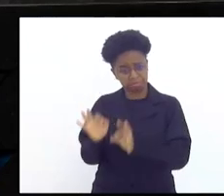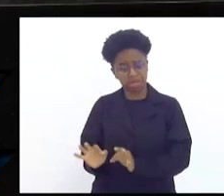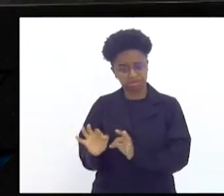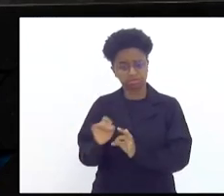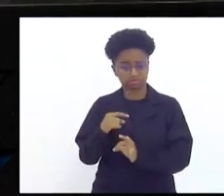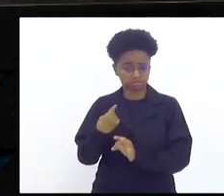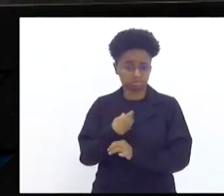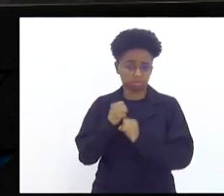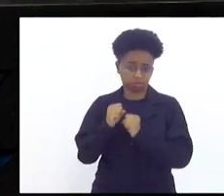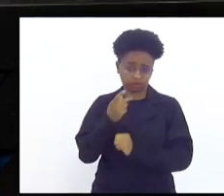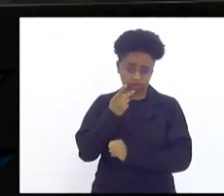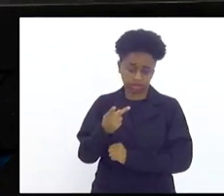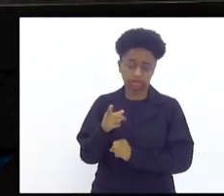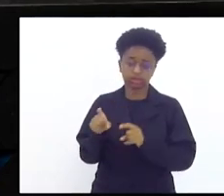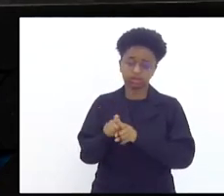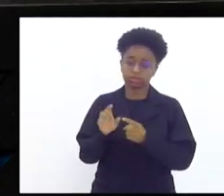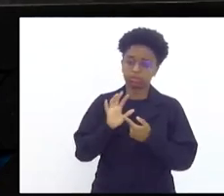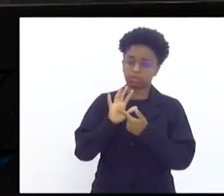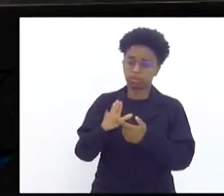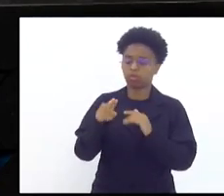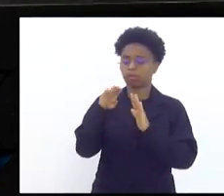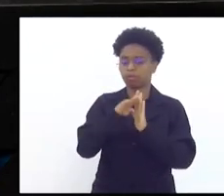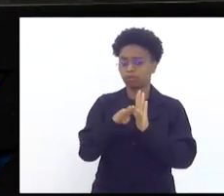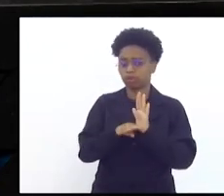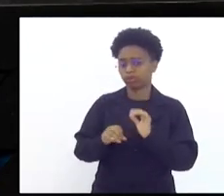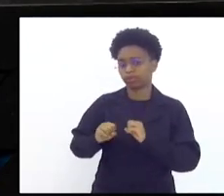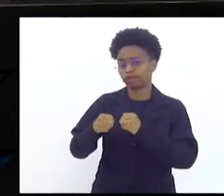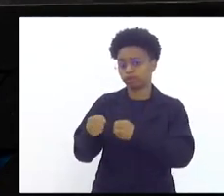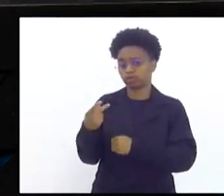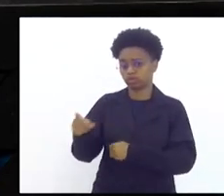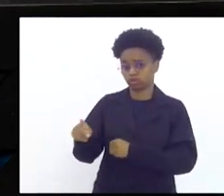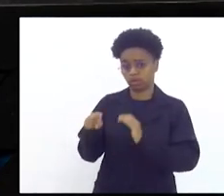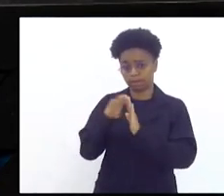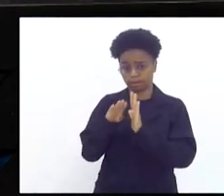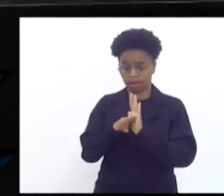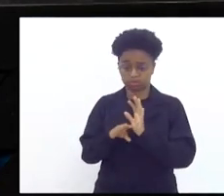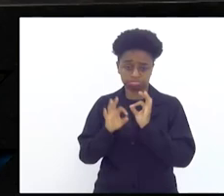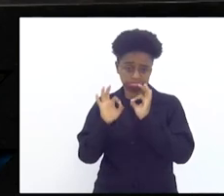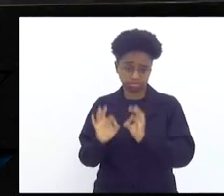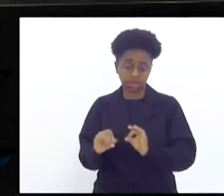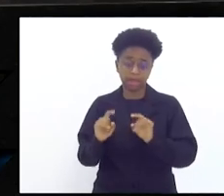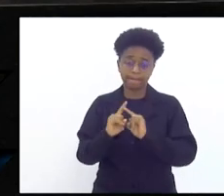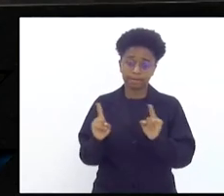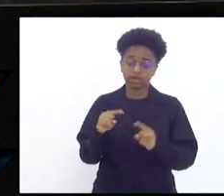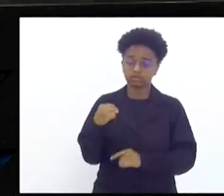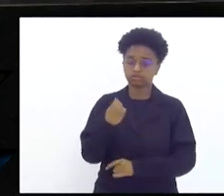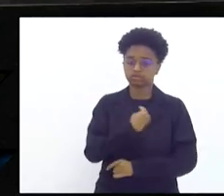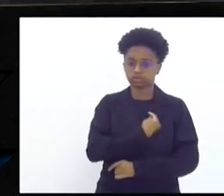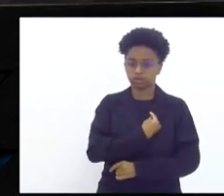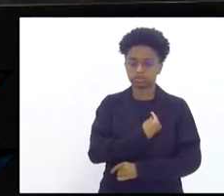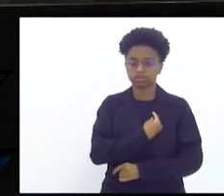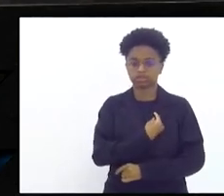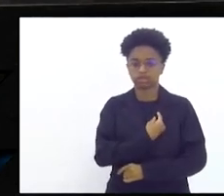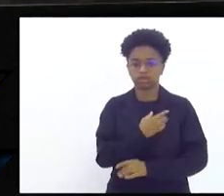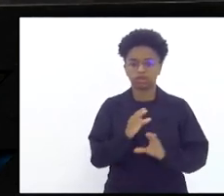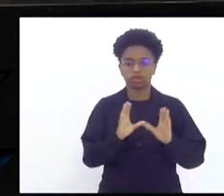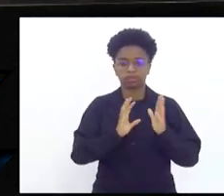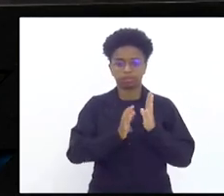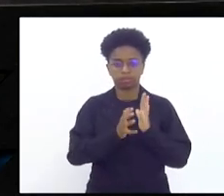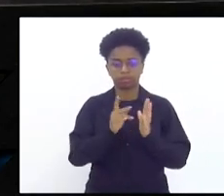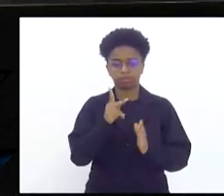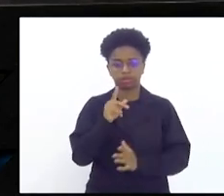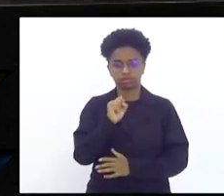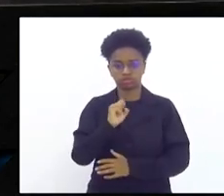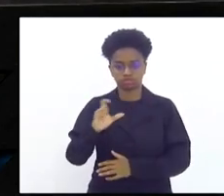pode dizer vai apresentar um programa que defende as suas pautas é algo legítimo mas nós enquanto pessoal enquanto o partido